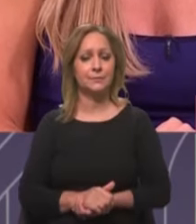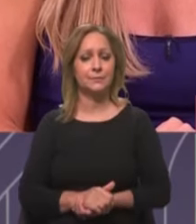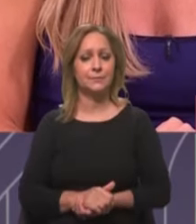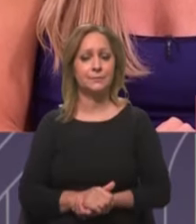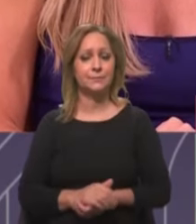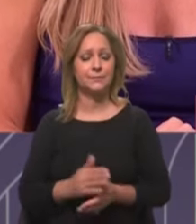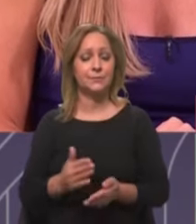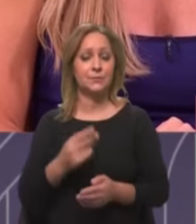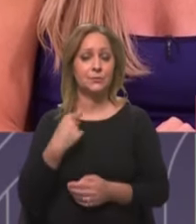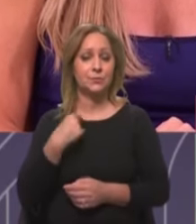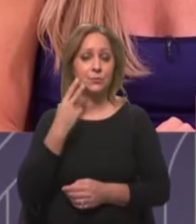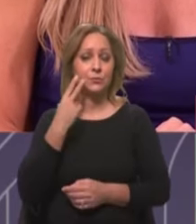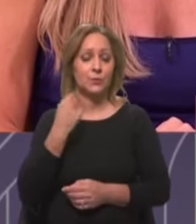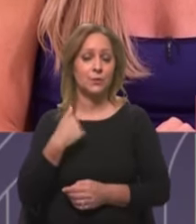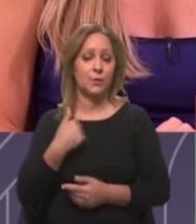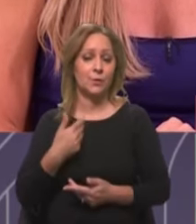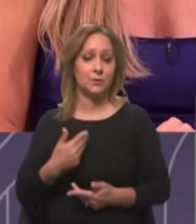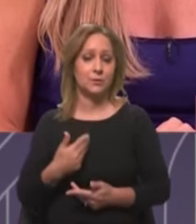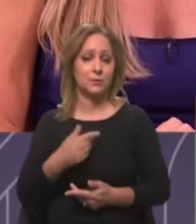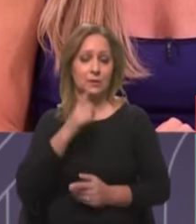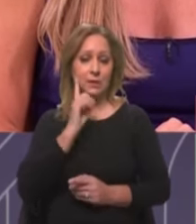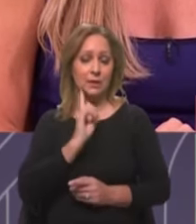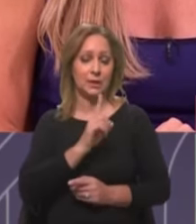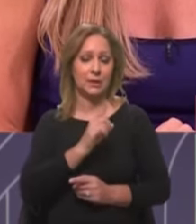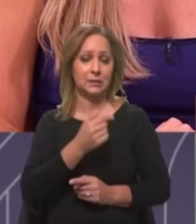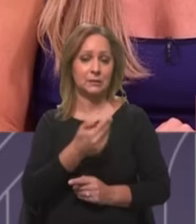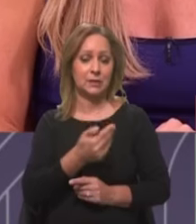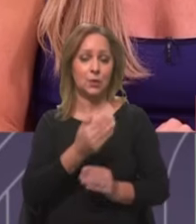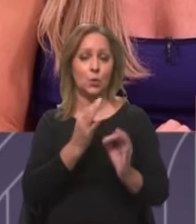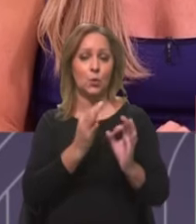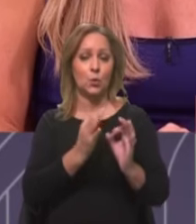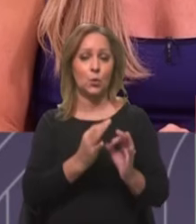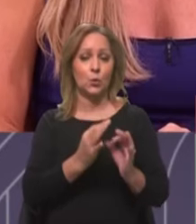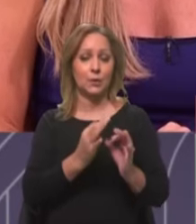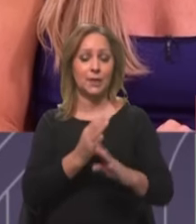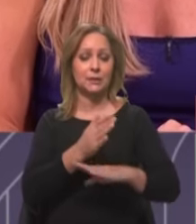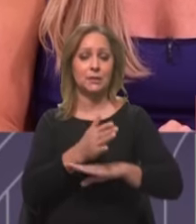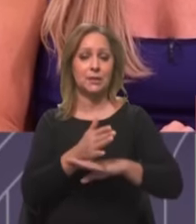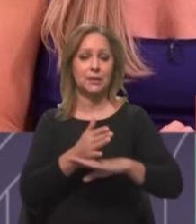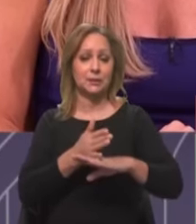Vamos ver, eu agora, como ela está nos cuidados intermédios,